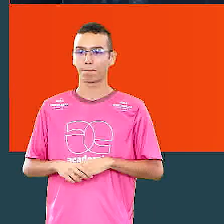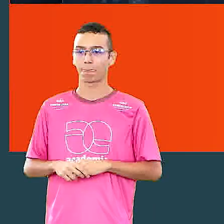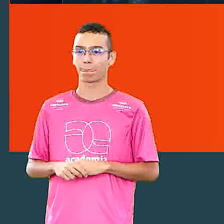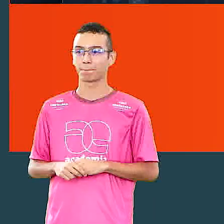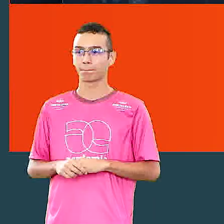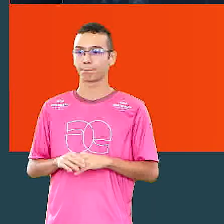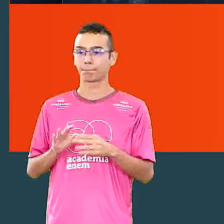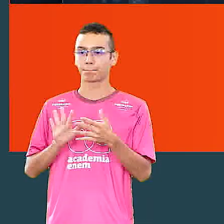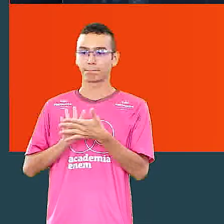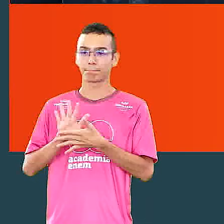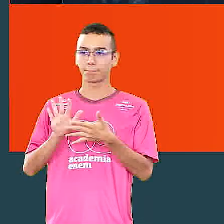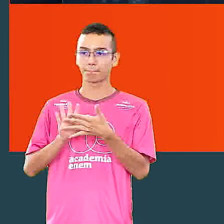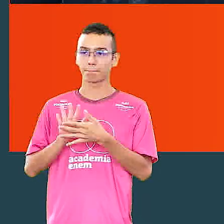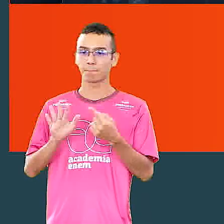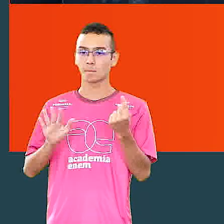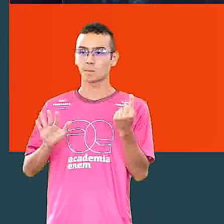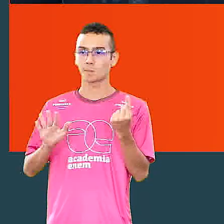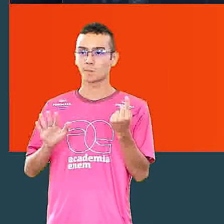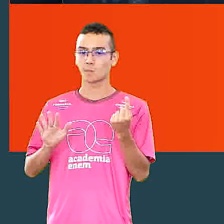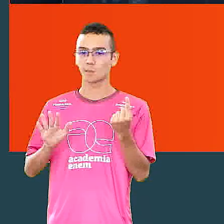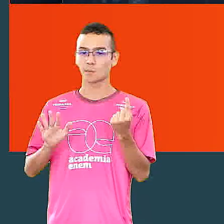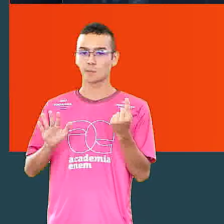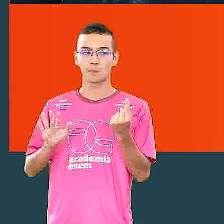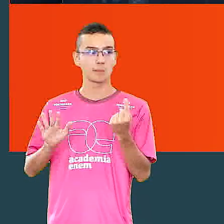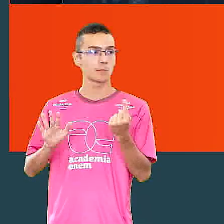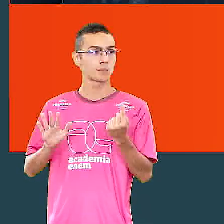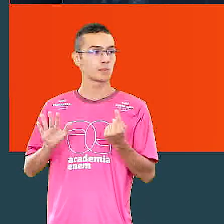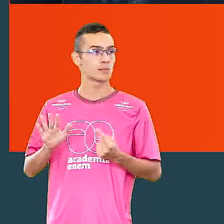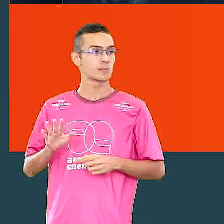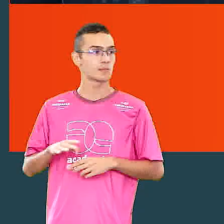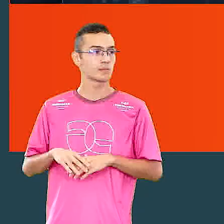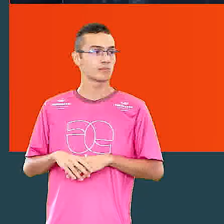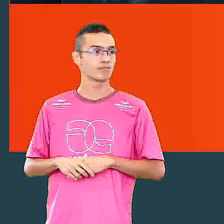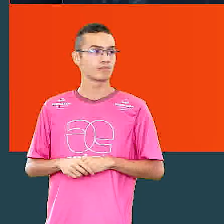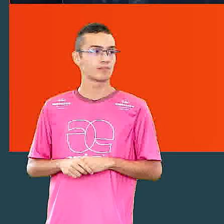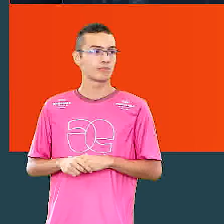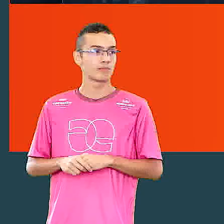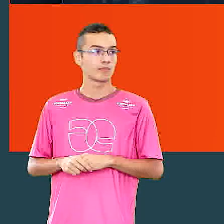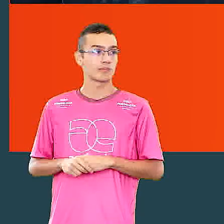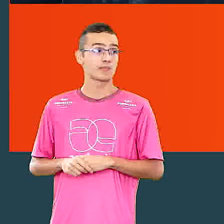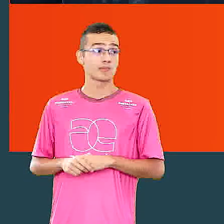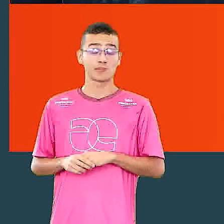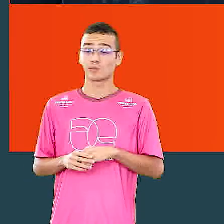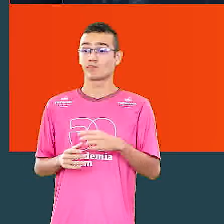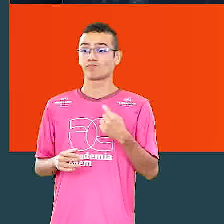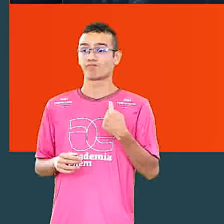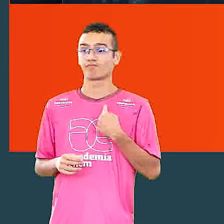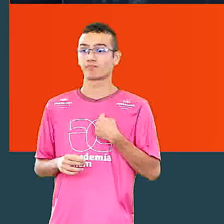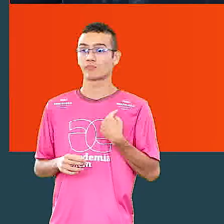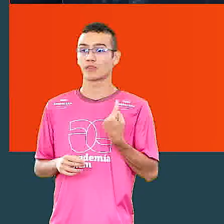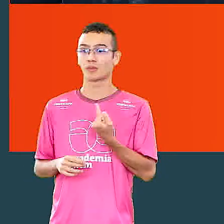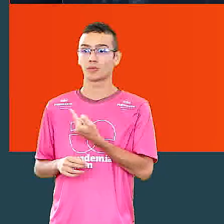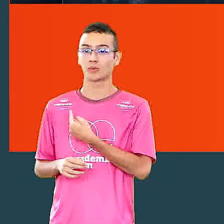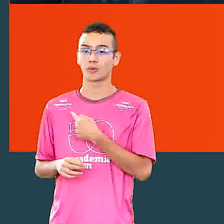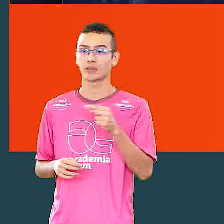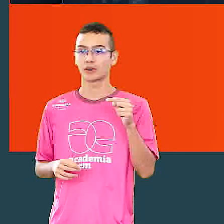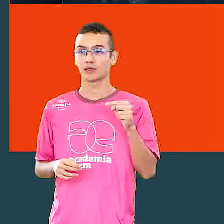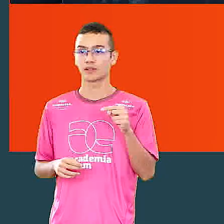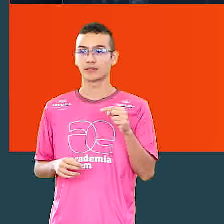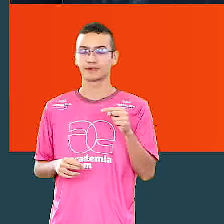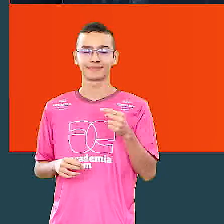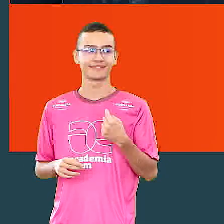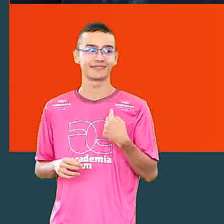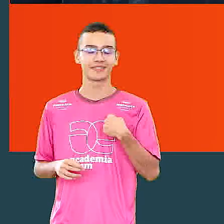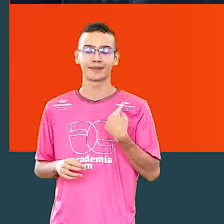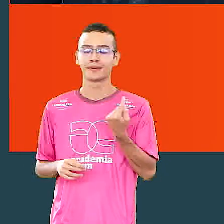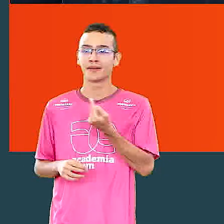Texto 1. A gente fala isso porque, obrigatoriamente, nós, torcedores do Ceará, nós temos que ganhar umazinha, né? Os caras foram para a